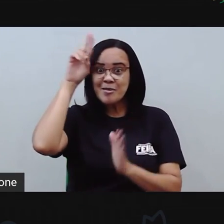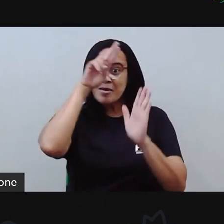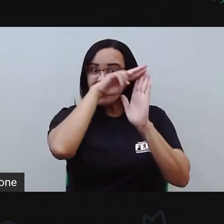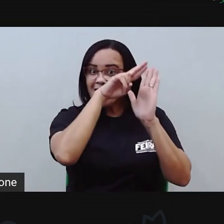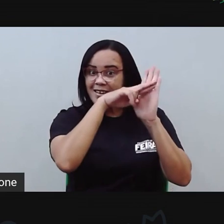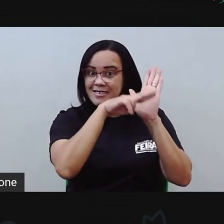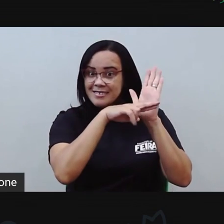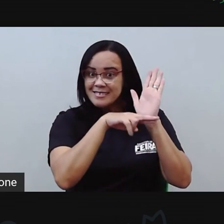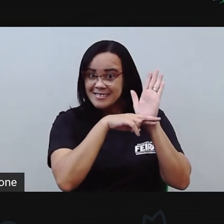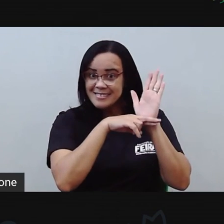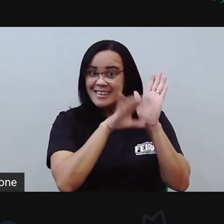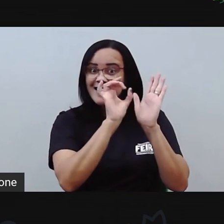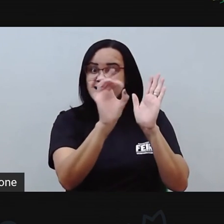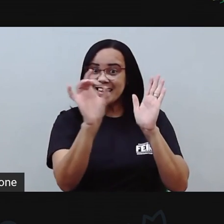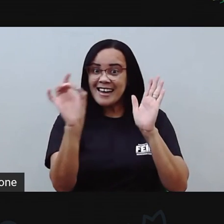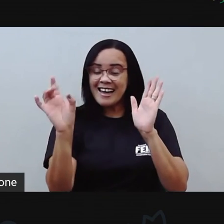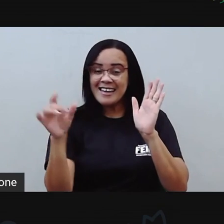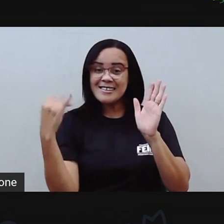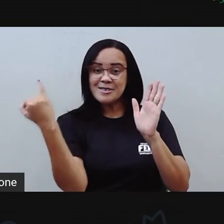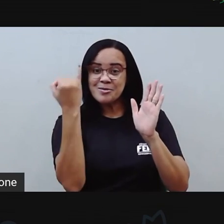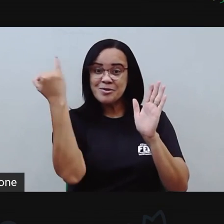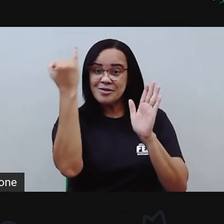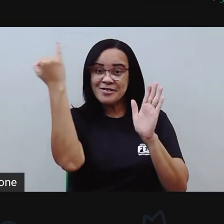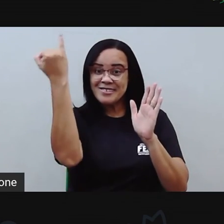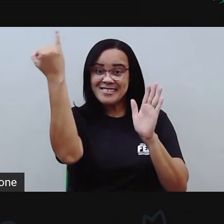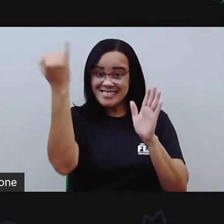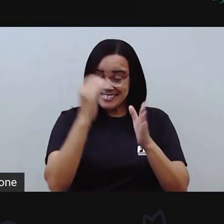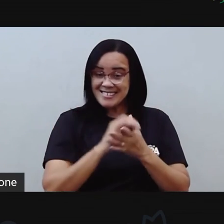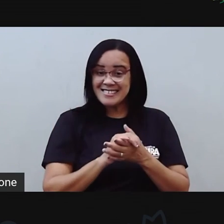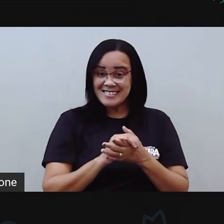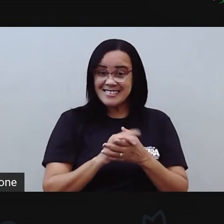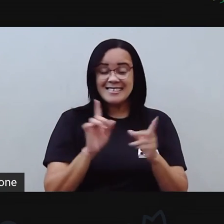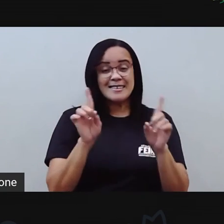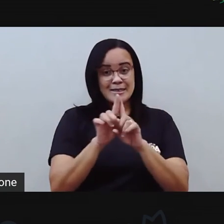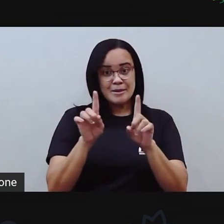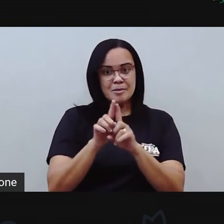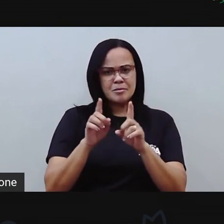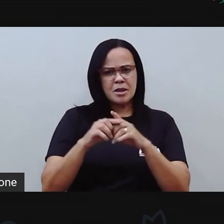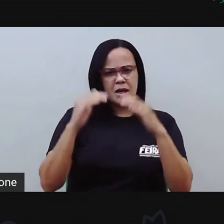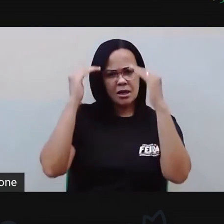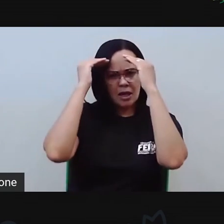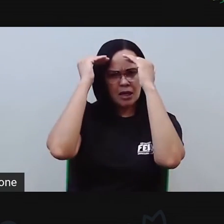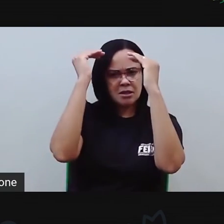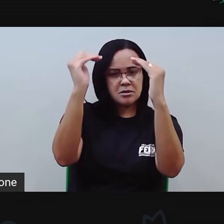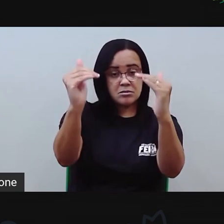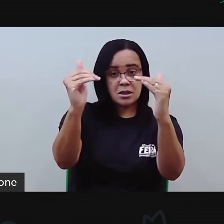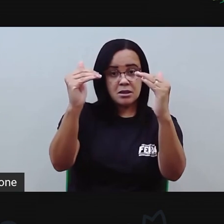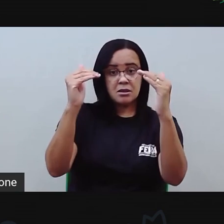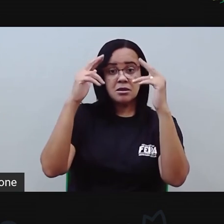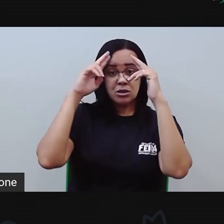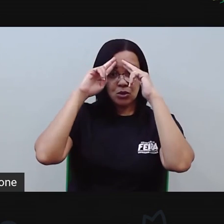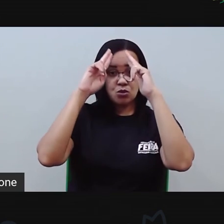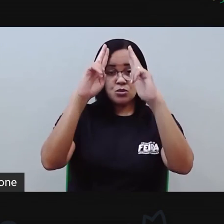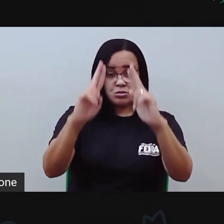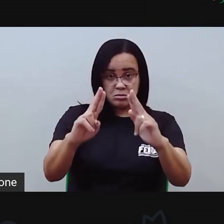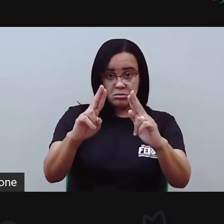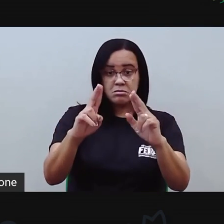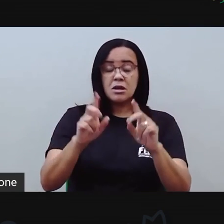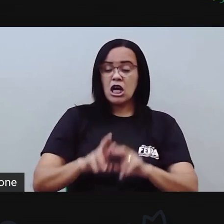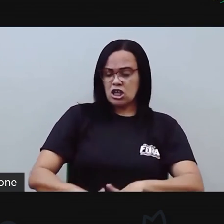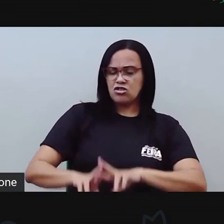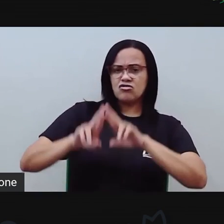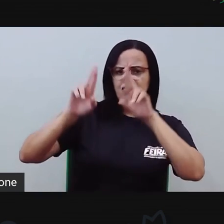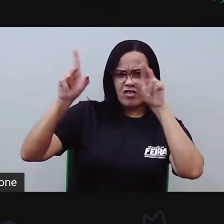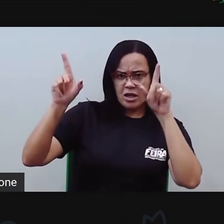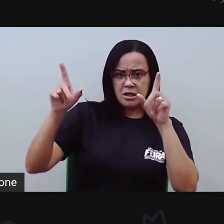da importância do respeito, né, de respeitar a individualidade, as diferenças, a identidade de cada um,